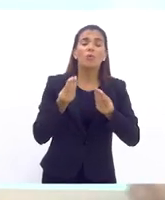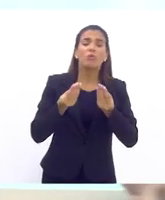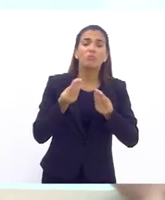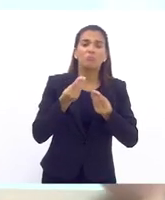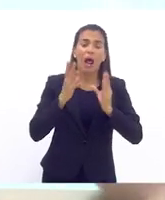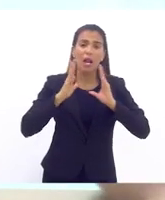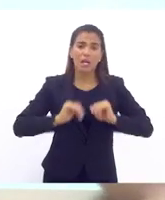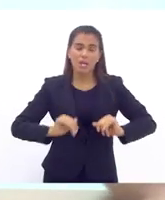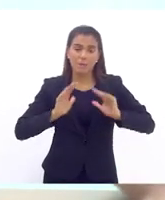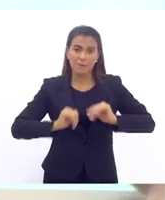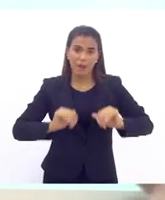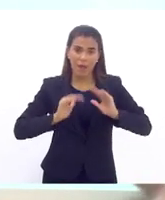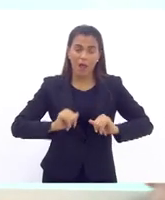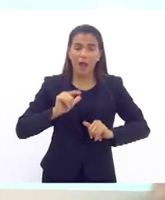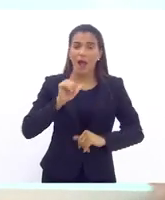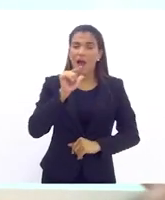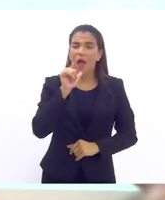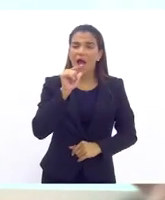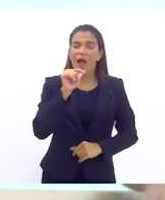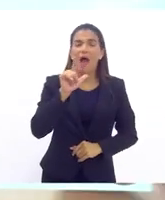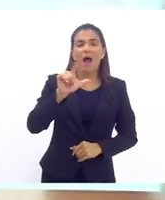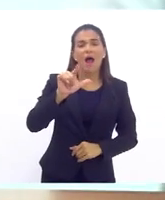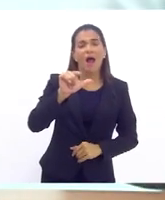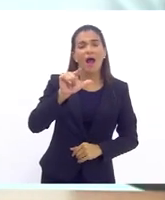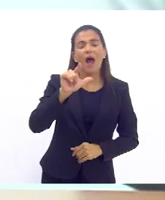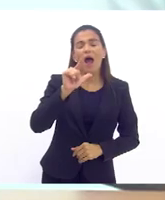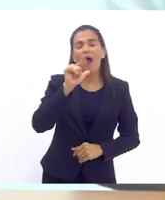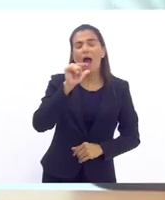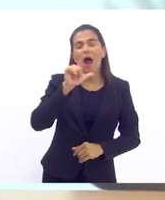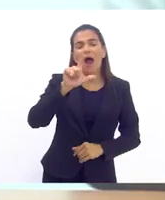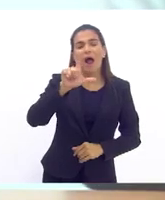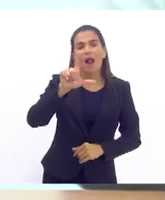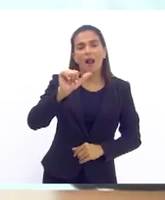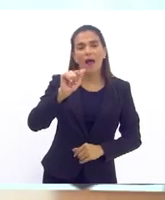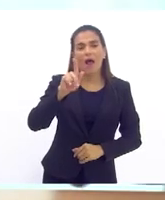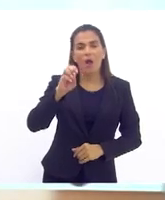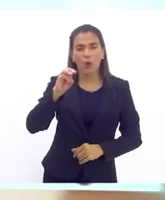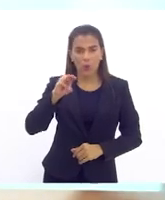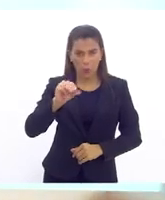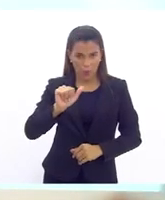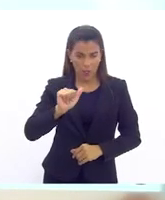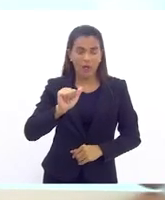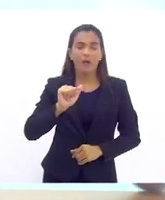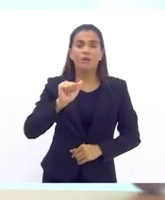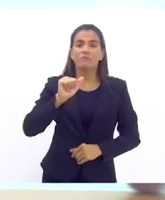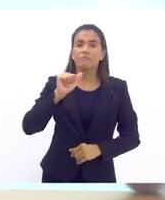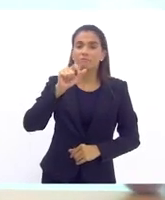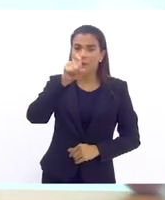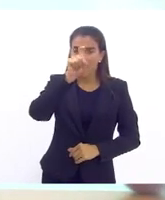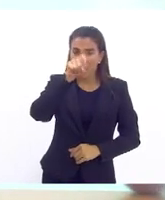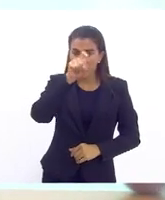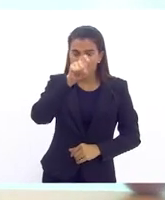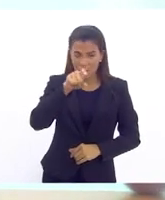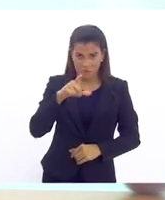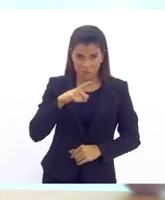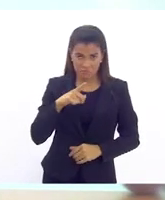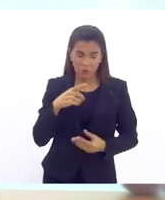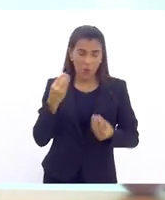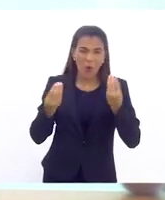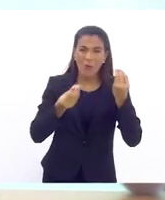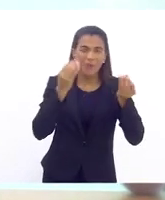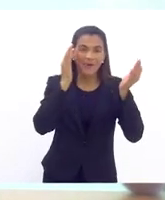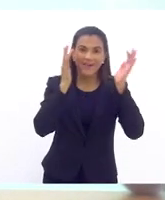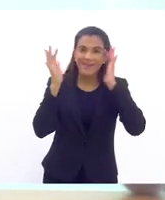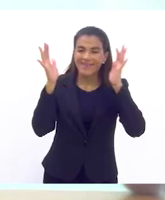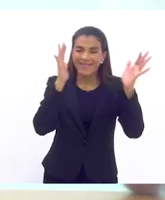disposição da Lagoa de Araruama que é um vértice fundamental ali para o desenvolvimento da região né não tem como imaginar